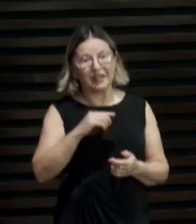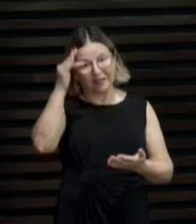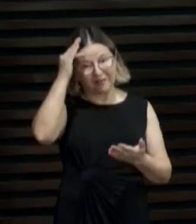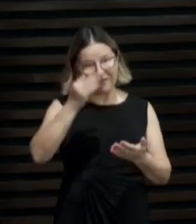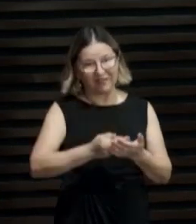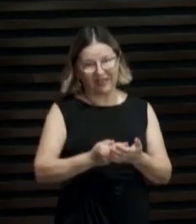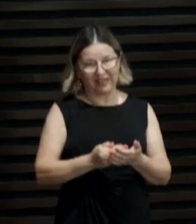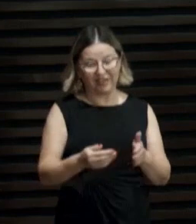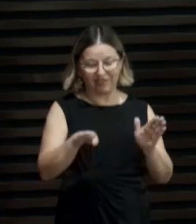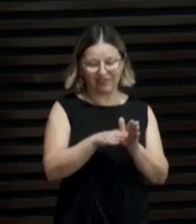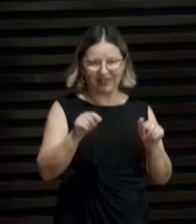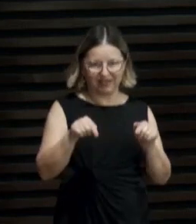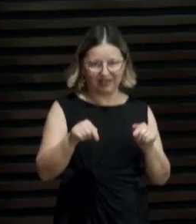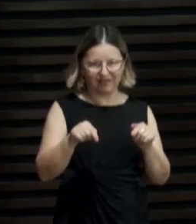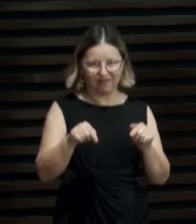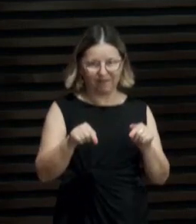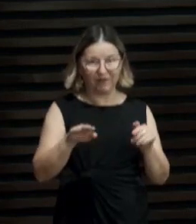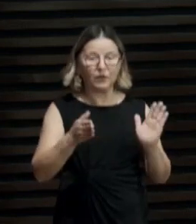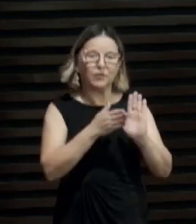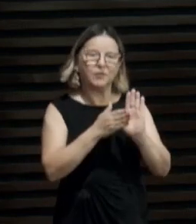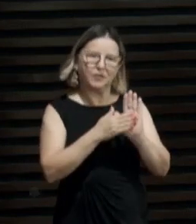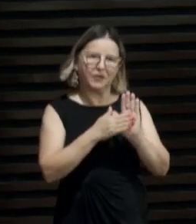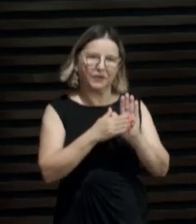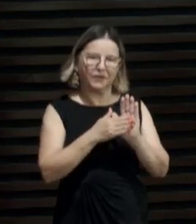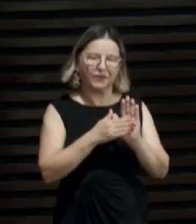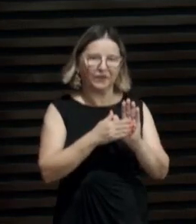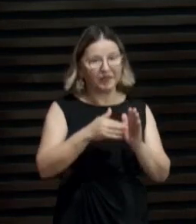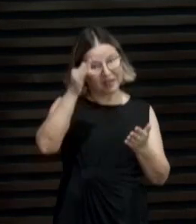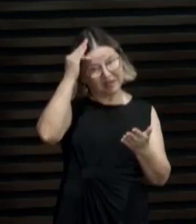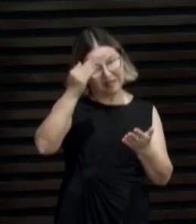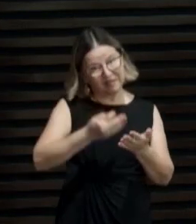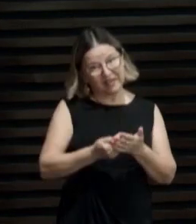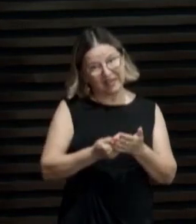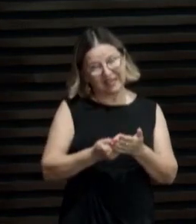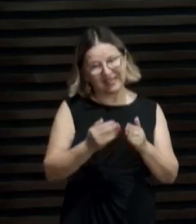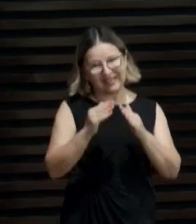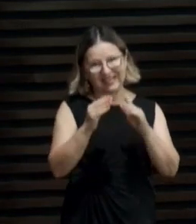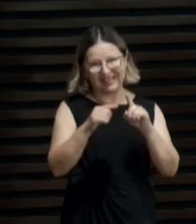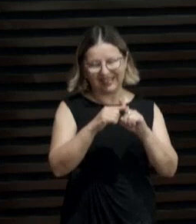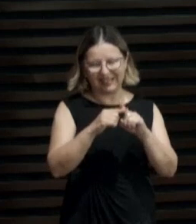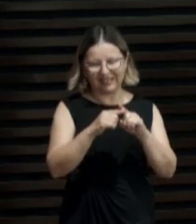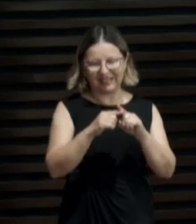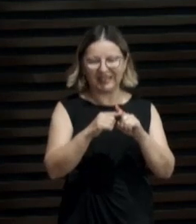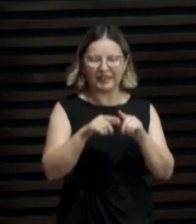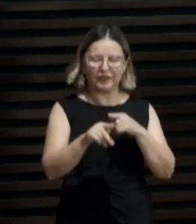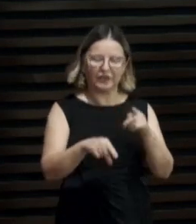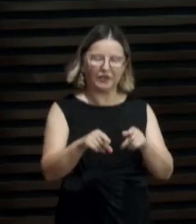propósito? De fé ou de crença que a igreja reunida, o Senhor está em nosso